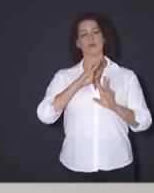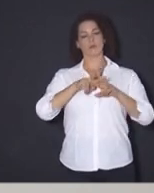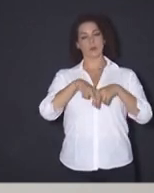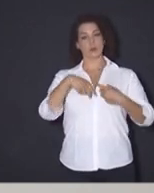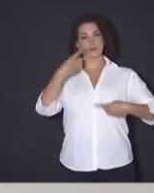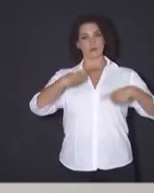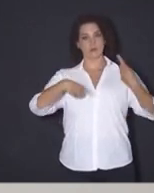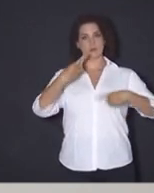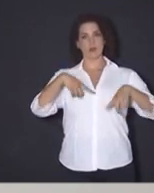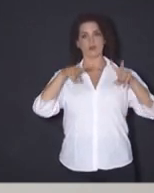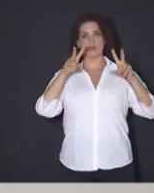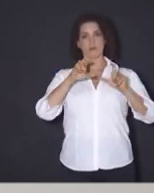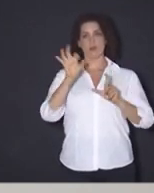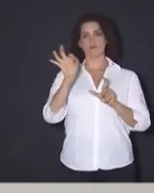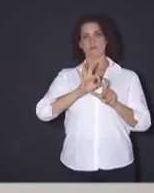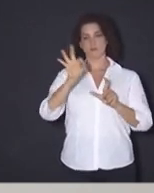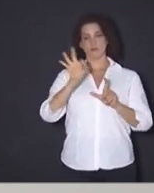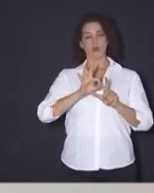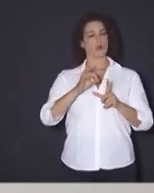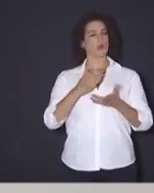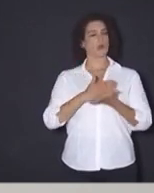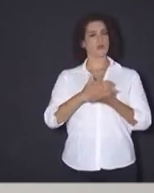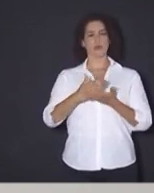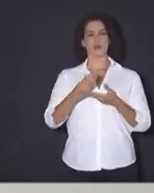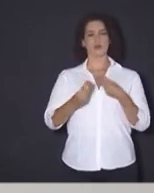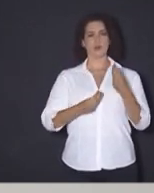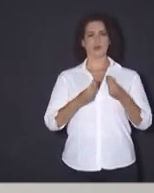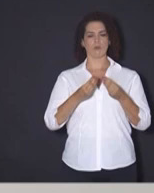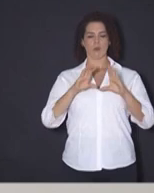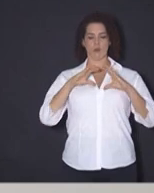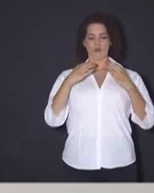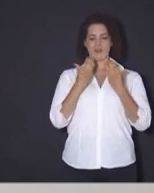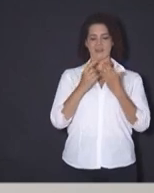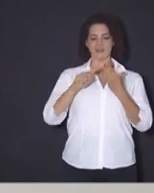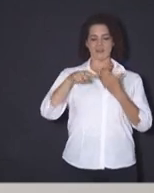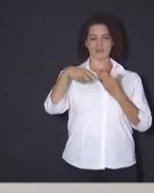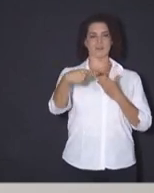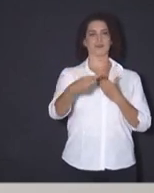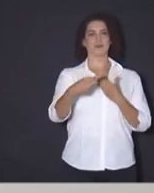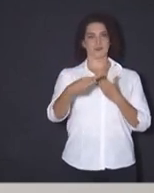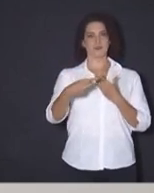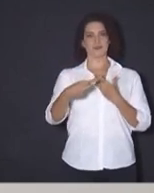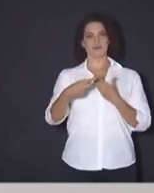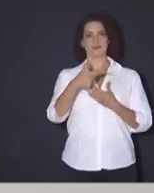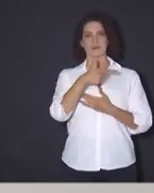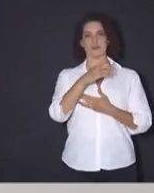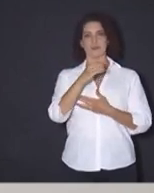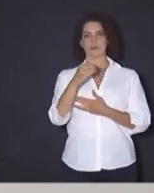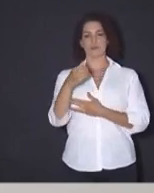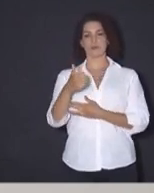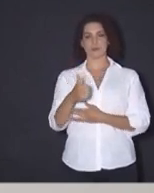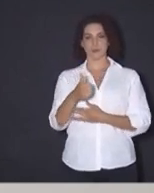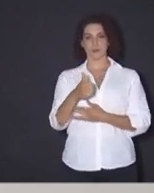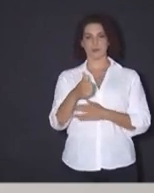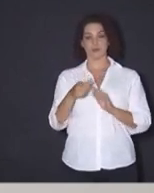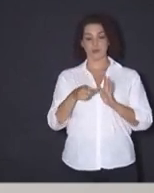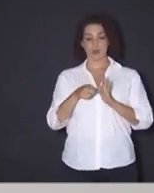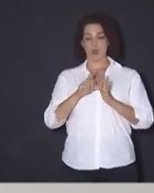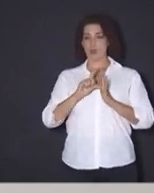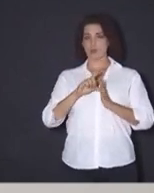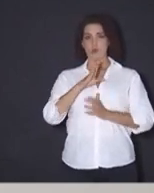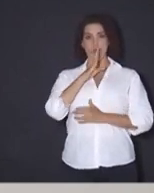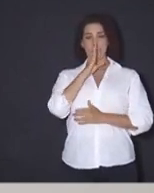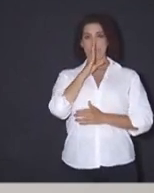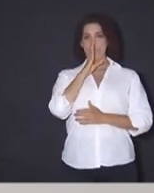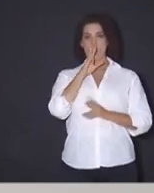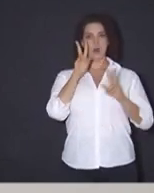conta começou justamente depois da conferência de durban em 2001 fez não se falava